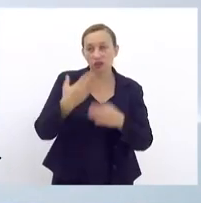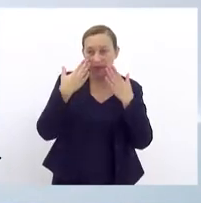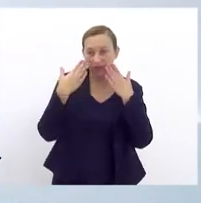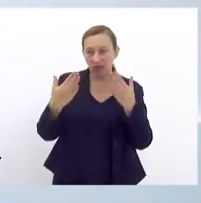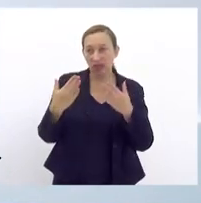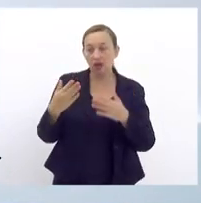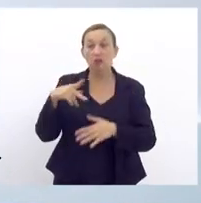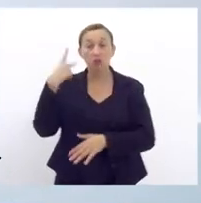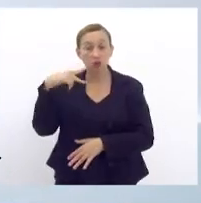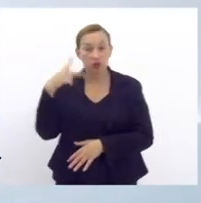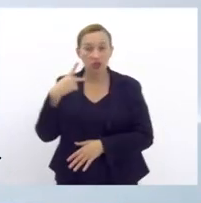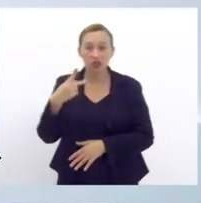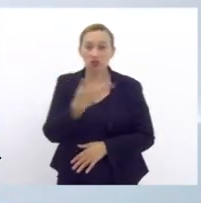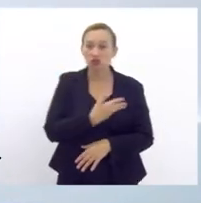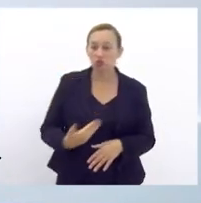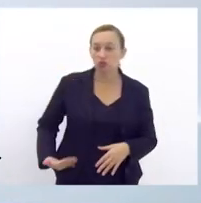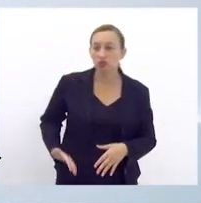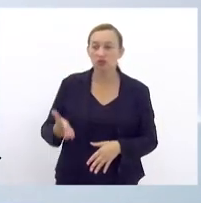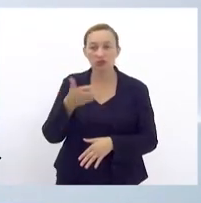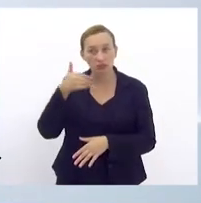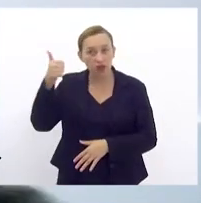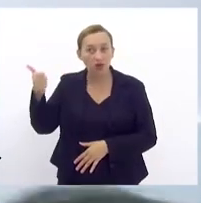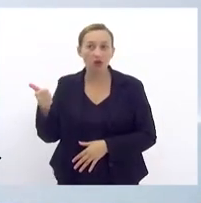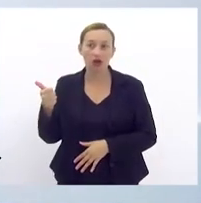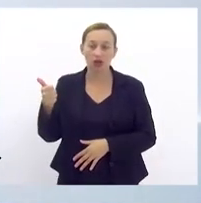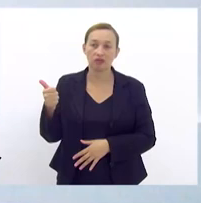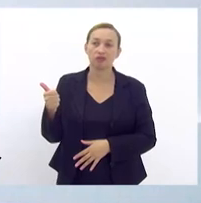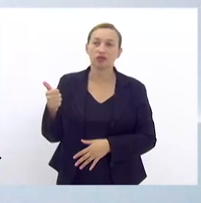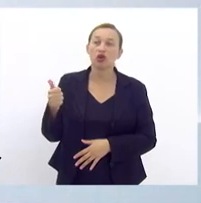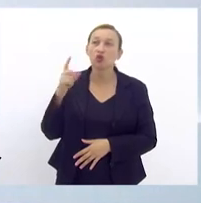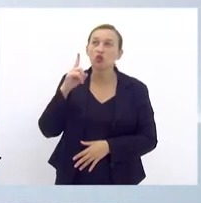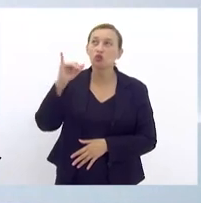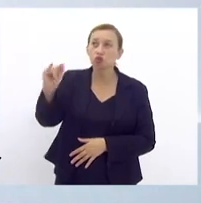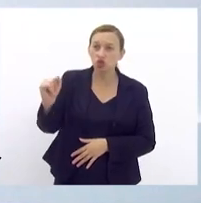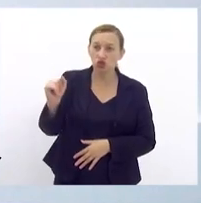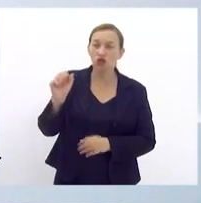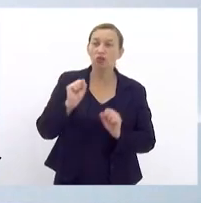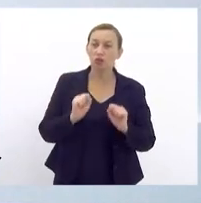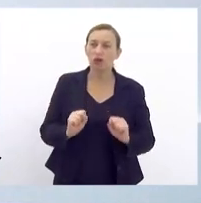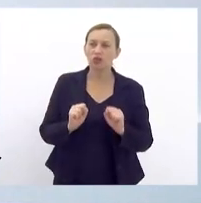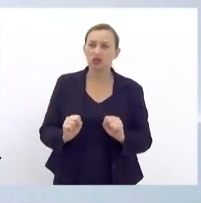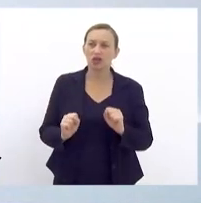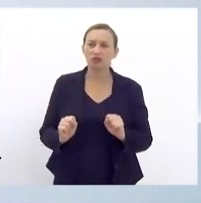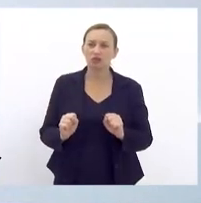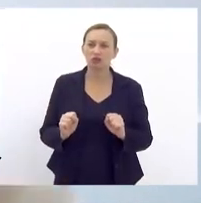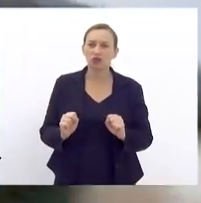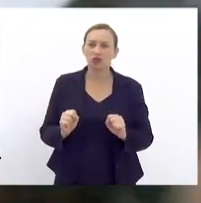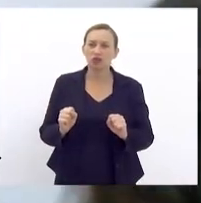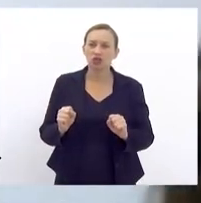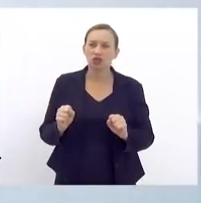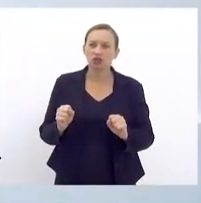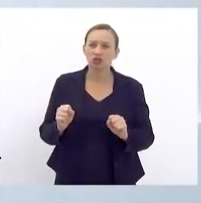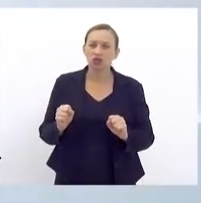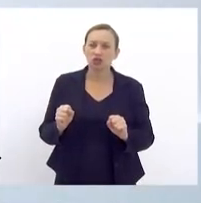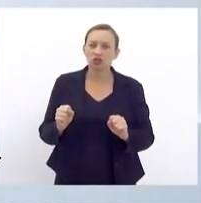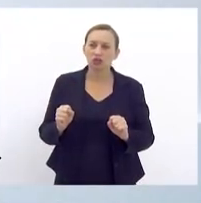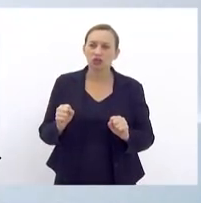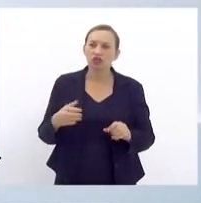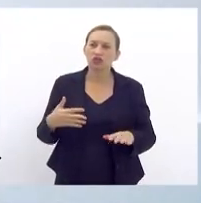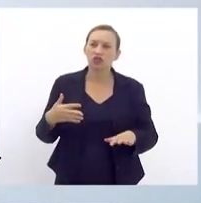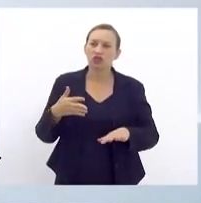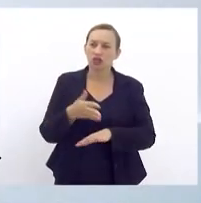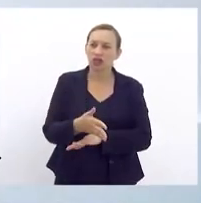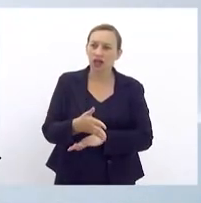políticas públicas que possam ignorar esses episódios né E quem sabe um dia a gente possa inclusive chegar ao ponto que isso nunca mais aconteça